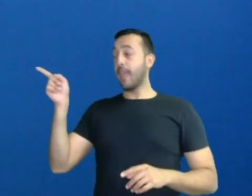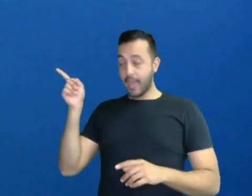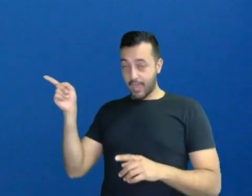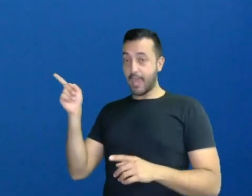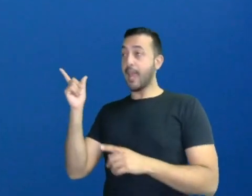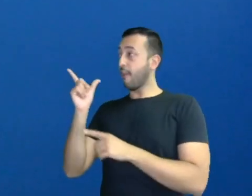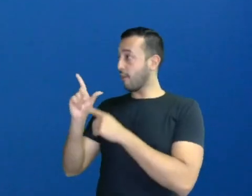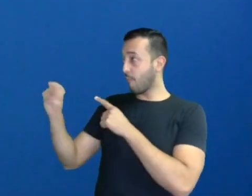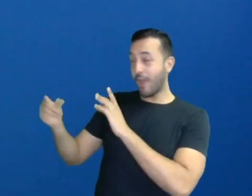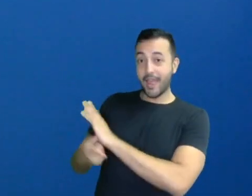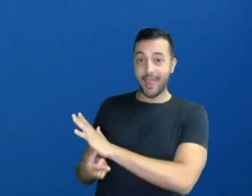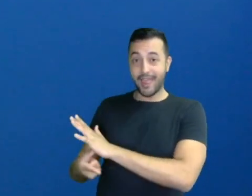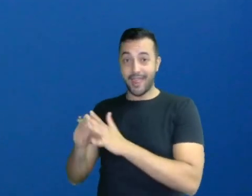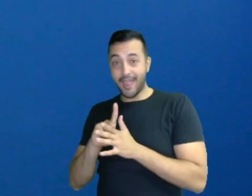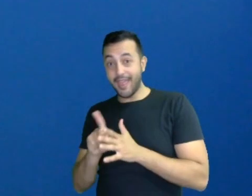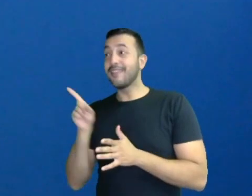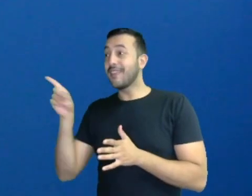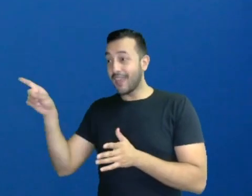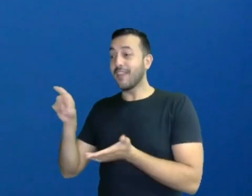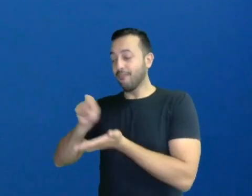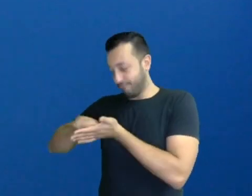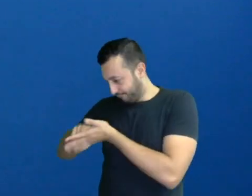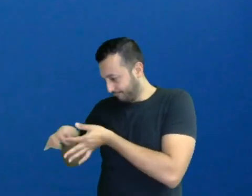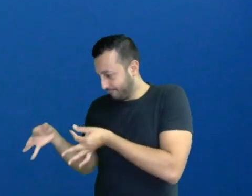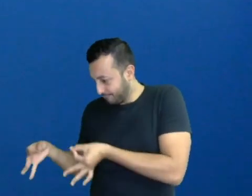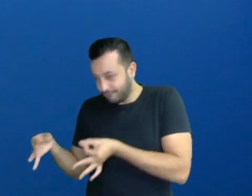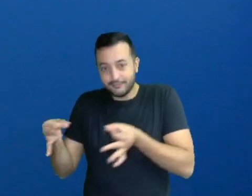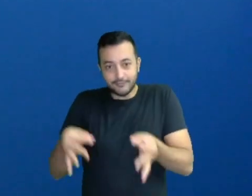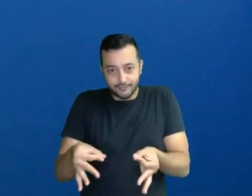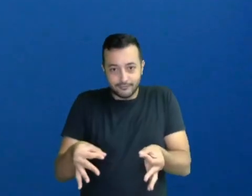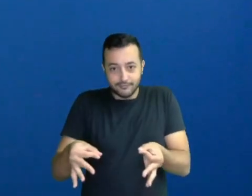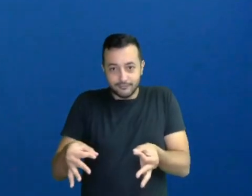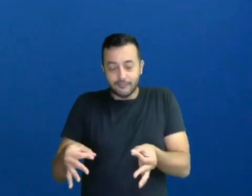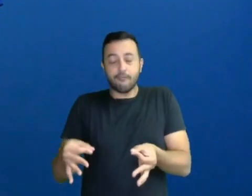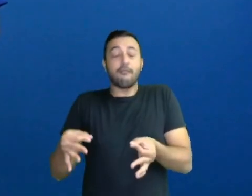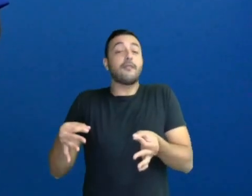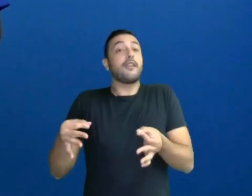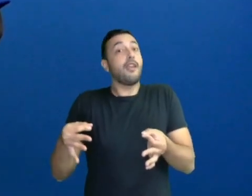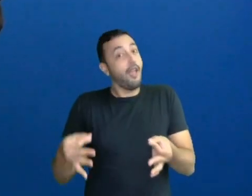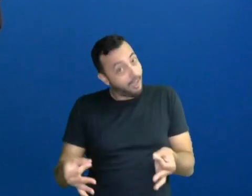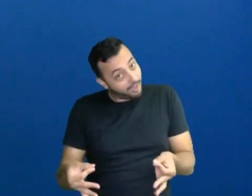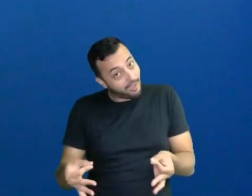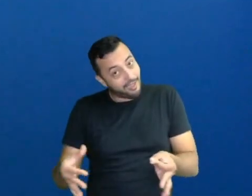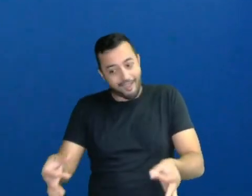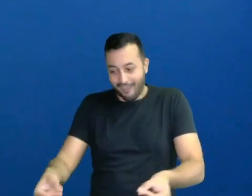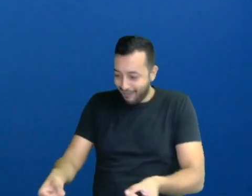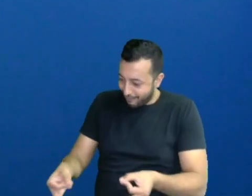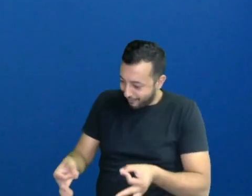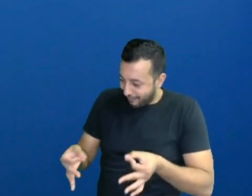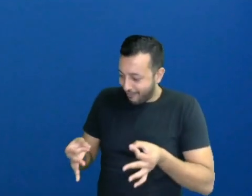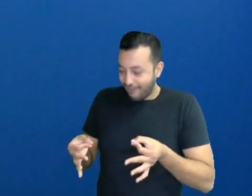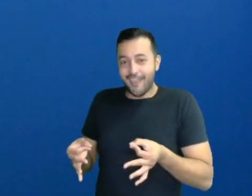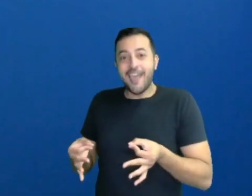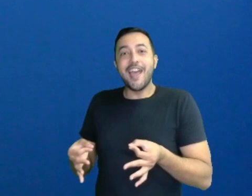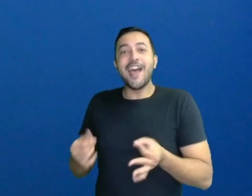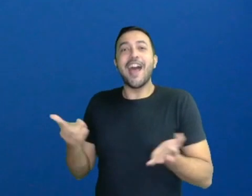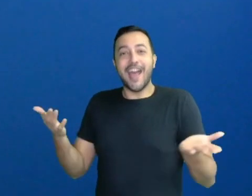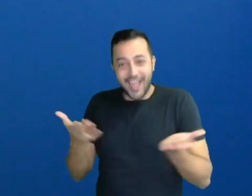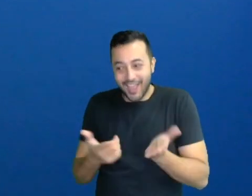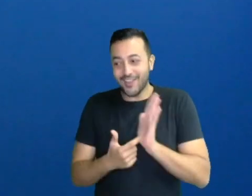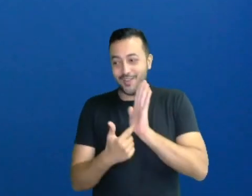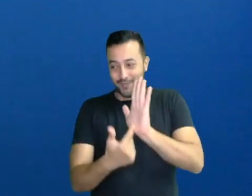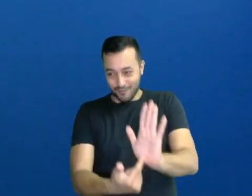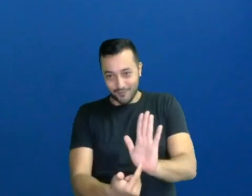embora ele deixou um bilhete para vovó carocha e é esse que eu vou mostrar para vocês o